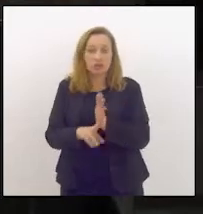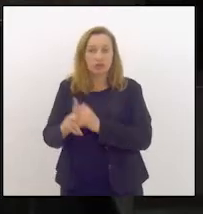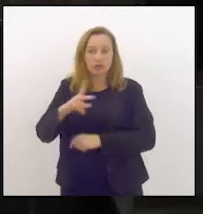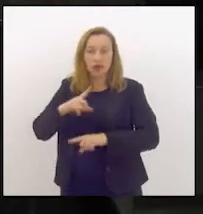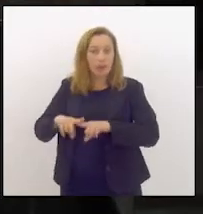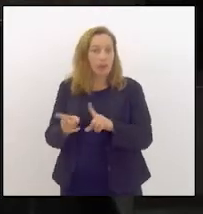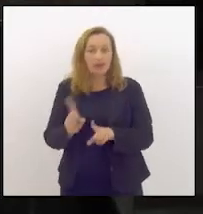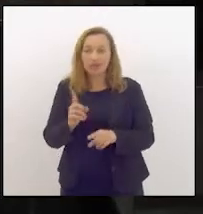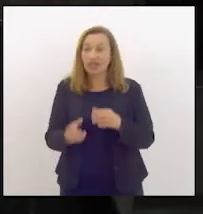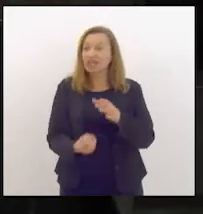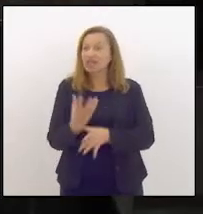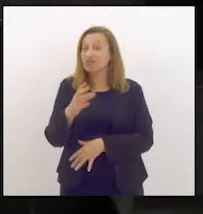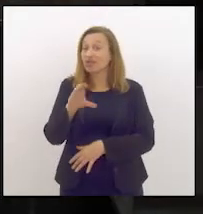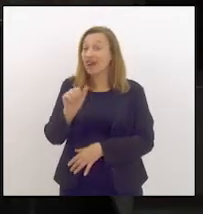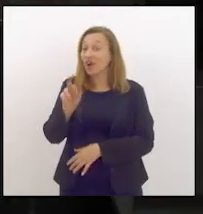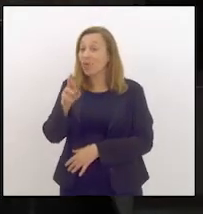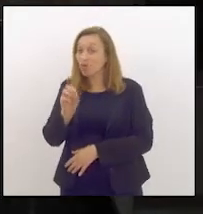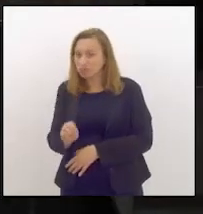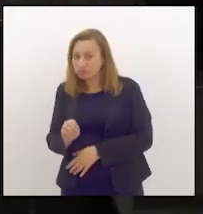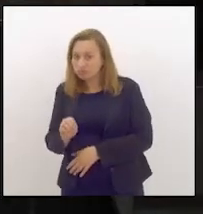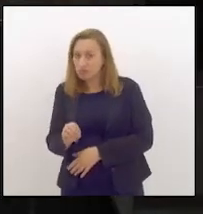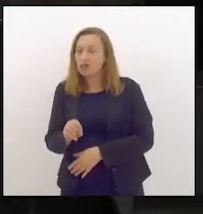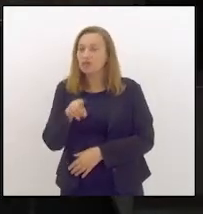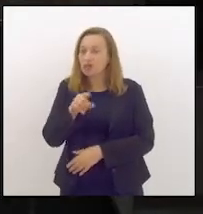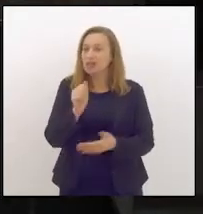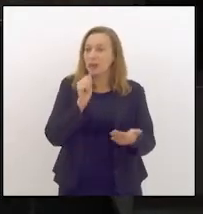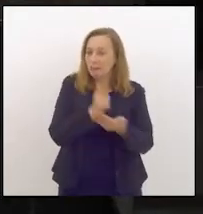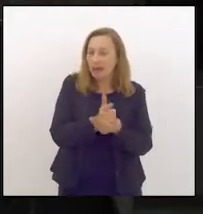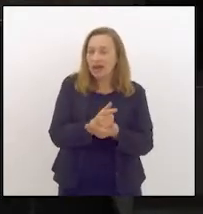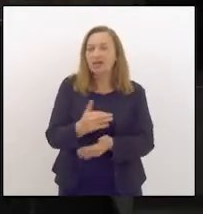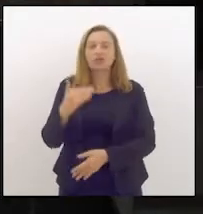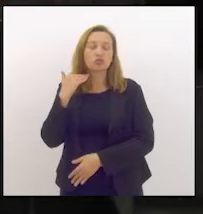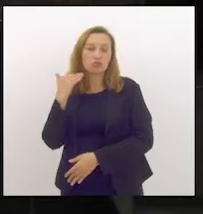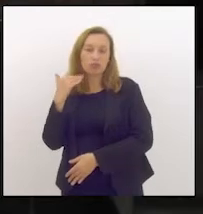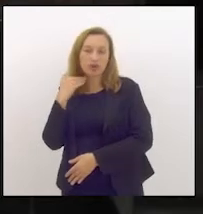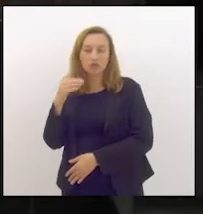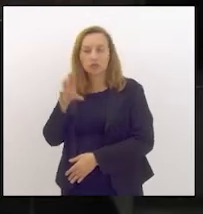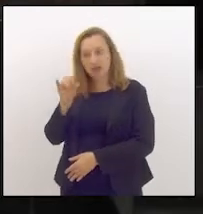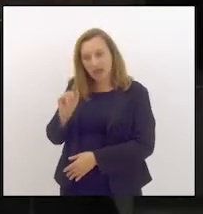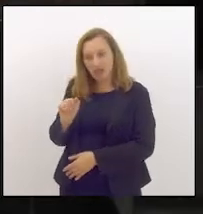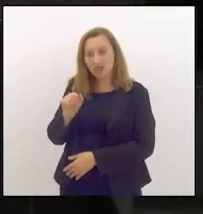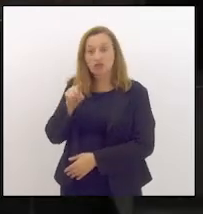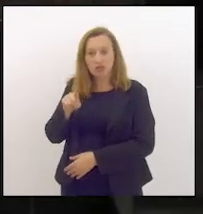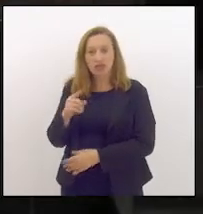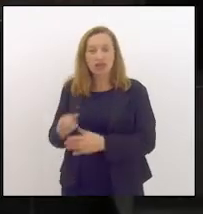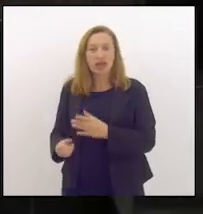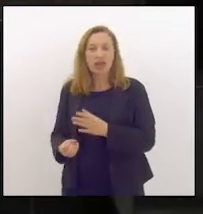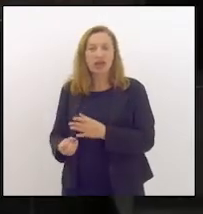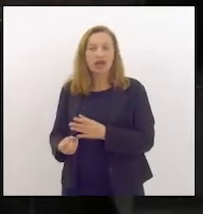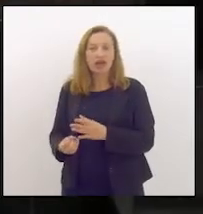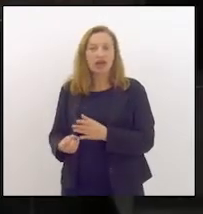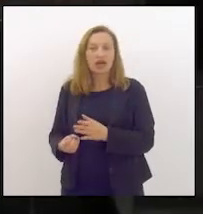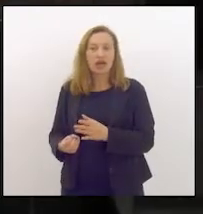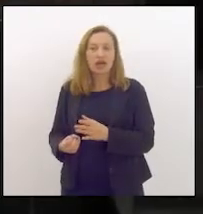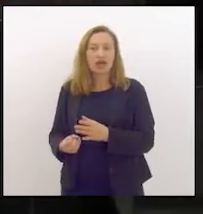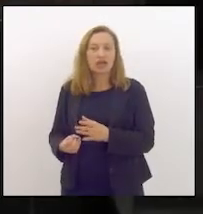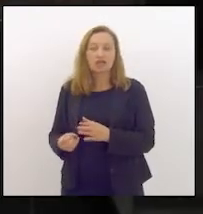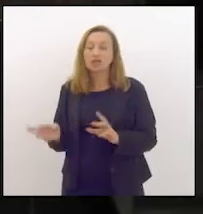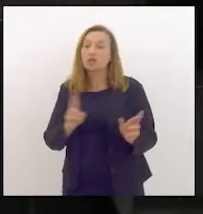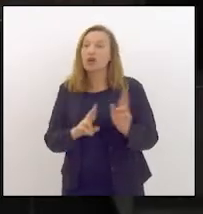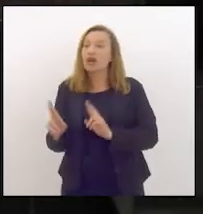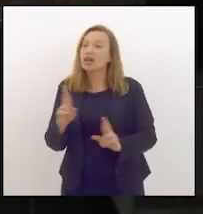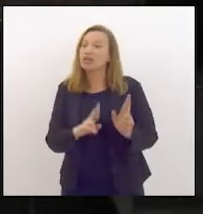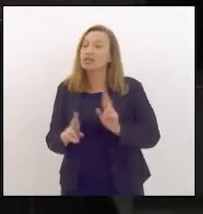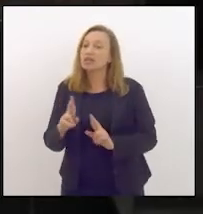pessoal mas você não tá criando o cargo quando você paga no banco do caixa você tá estabelecendo uma